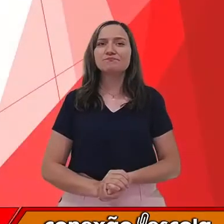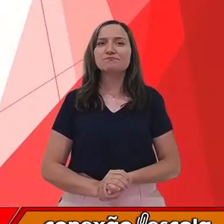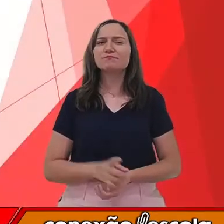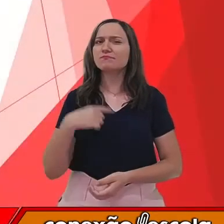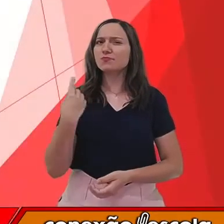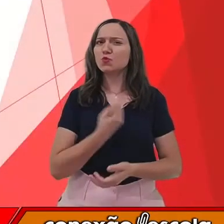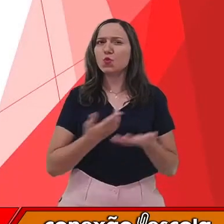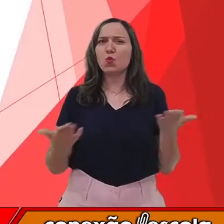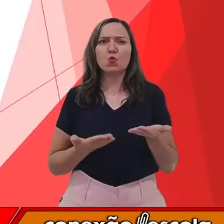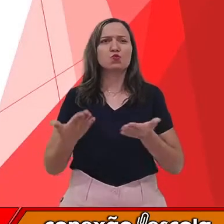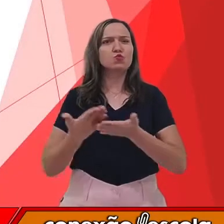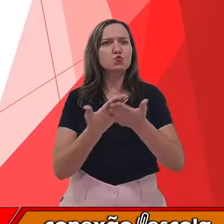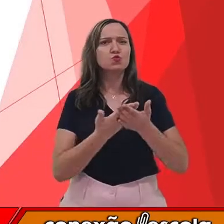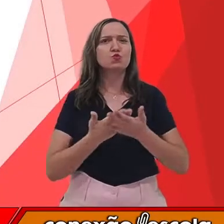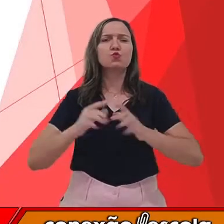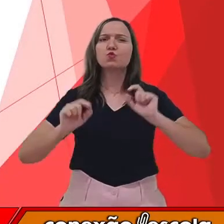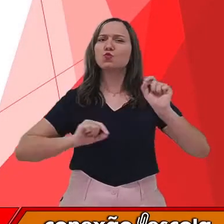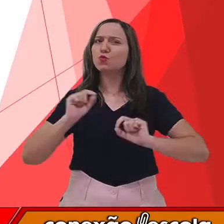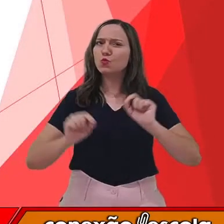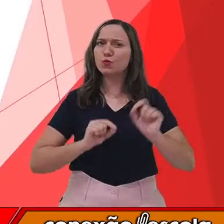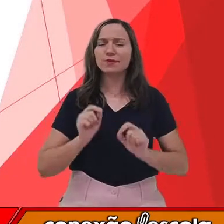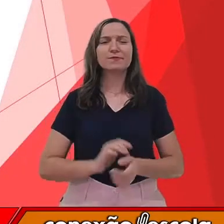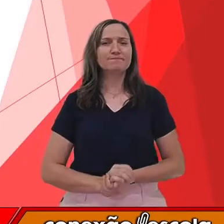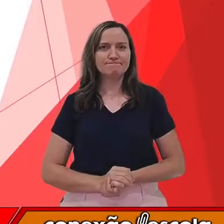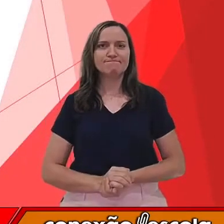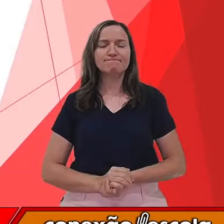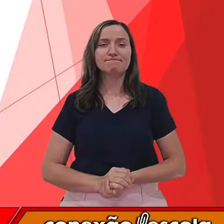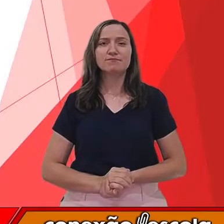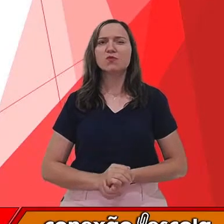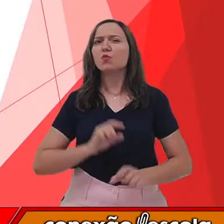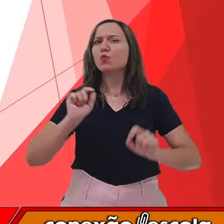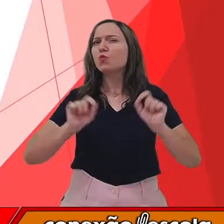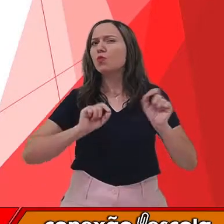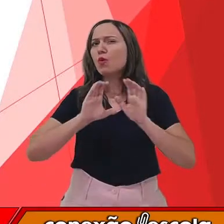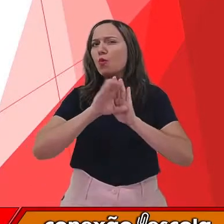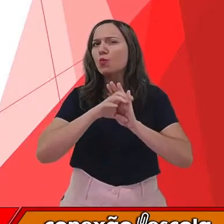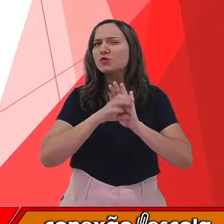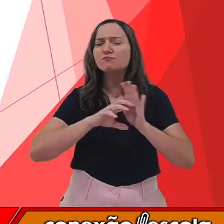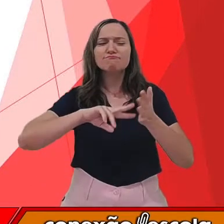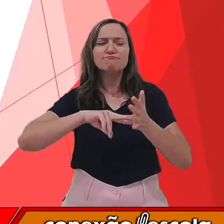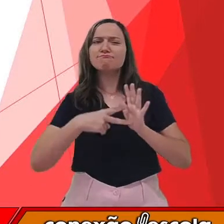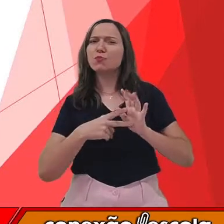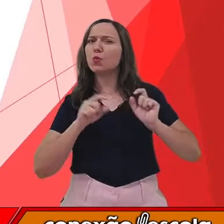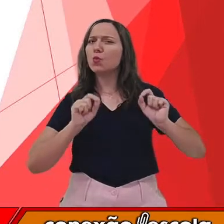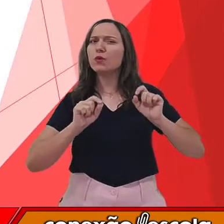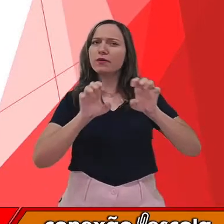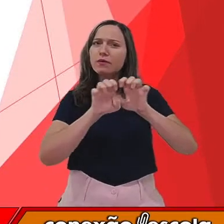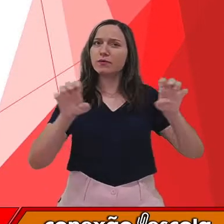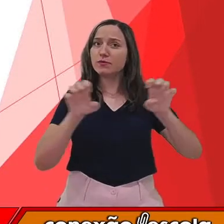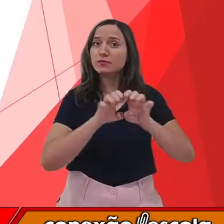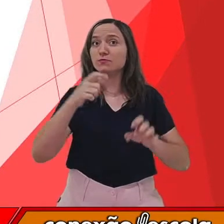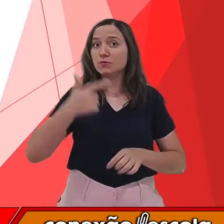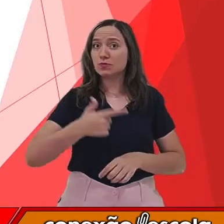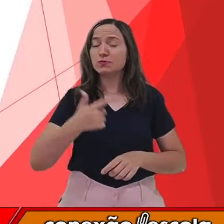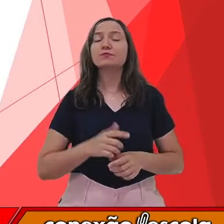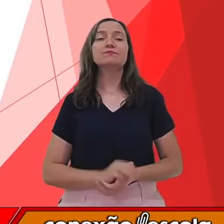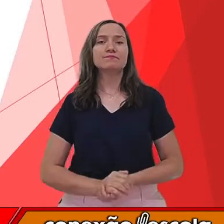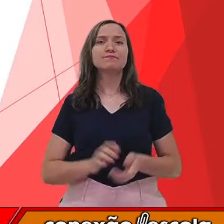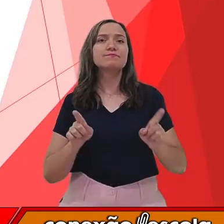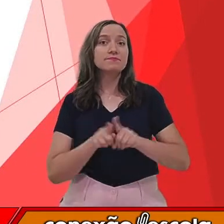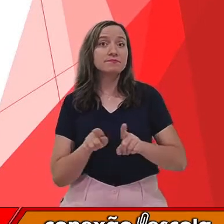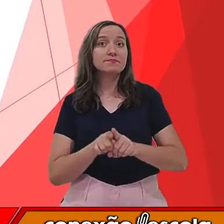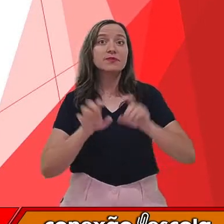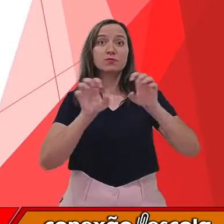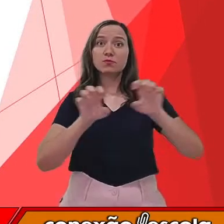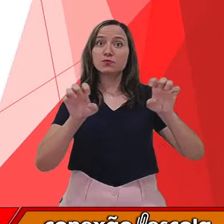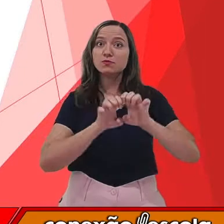que que nós vamos ver Nesta aula nós vamos estudar o que é de fato uma equação do segundo grau Vamos estudar sobre as